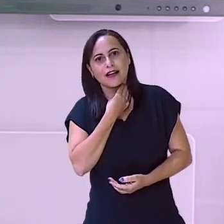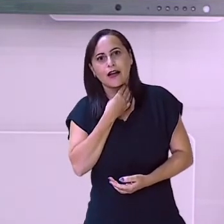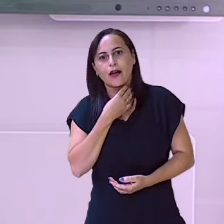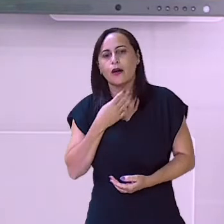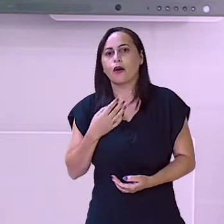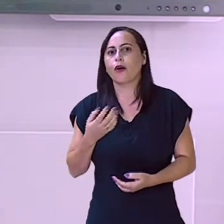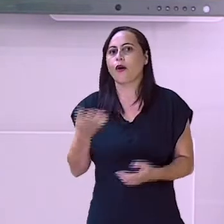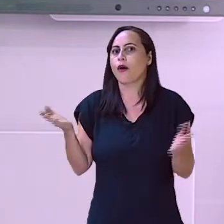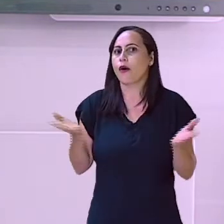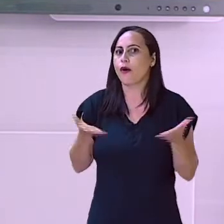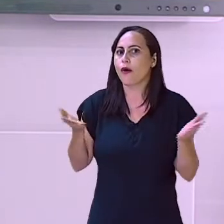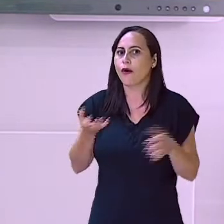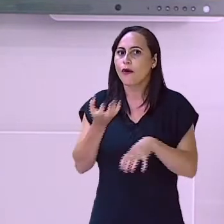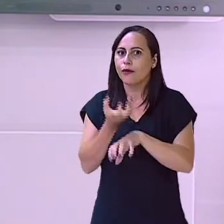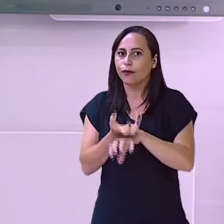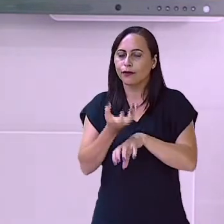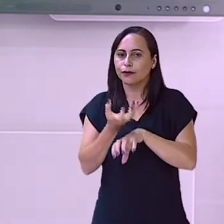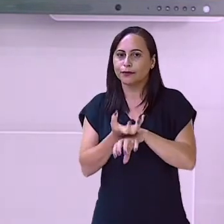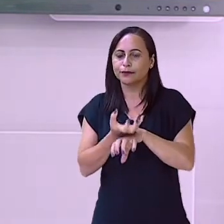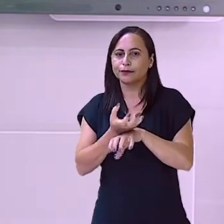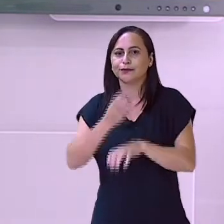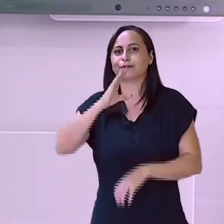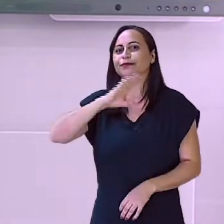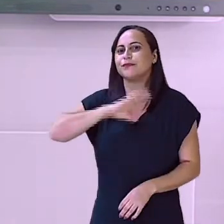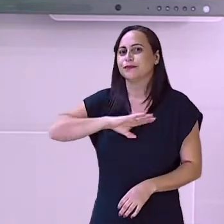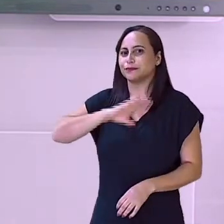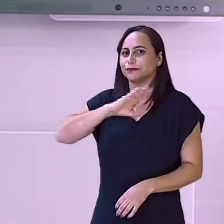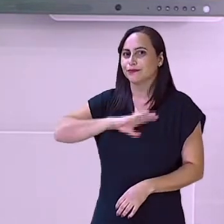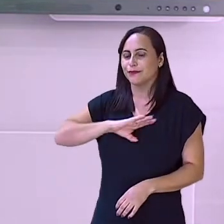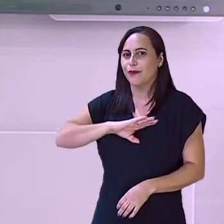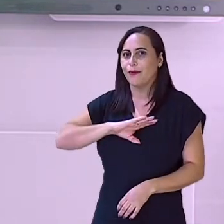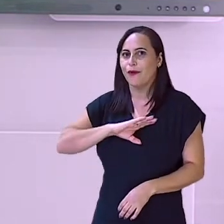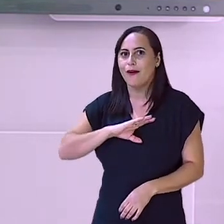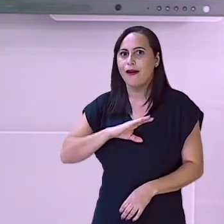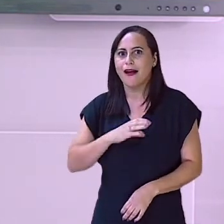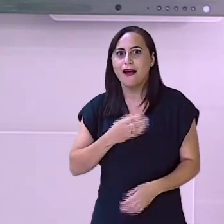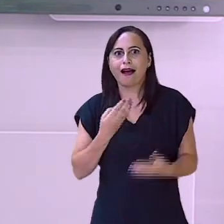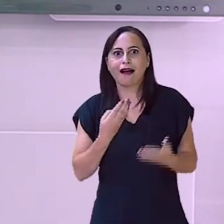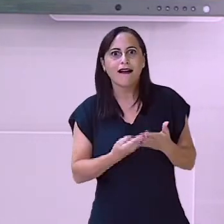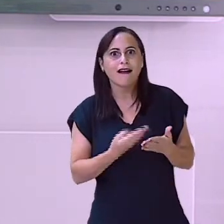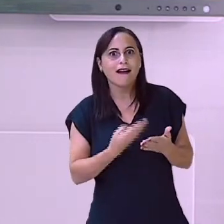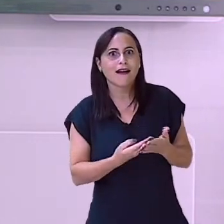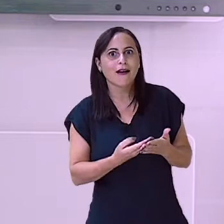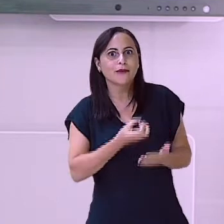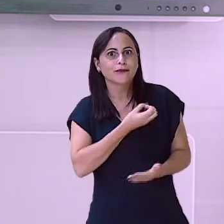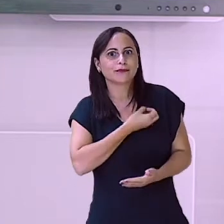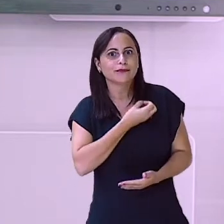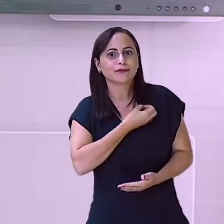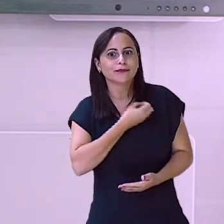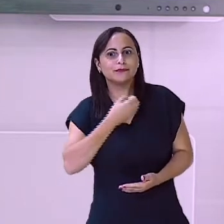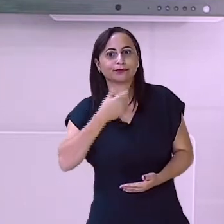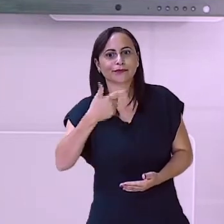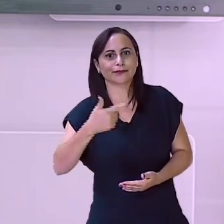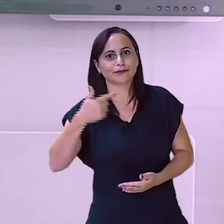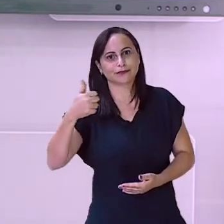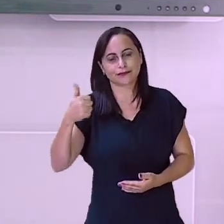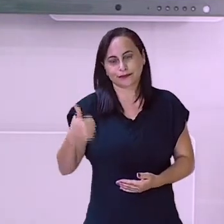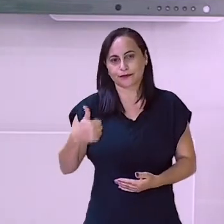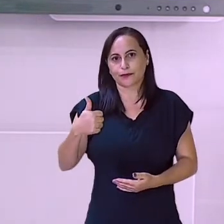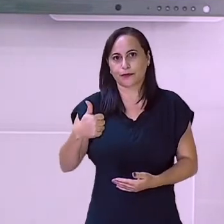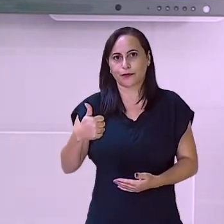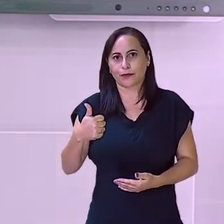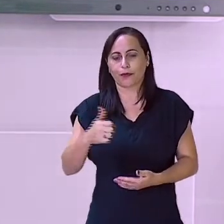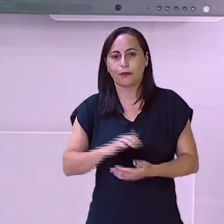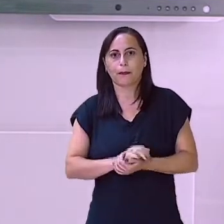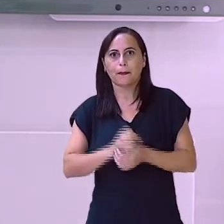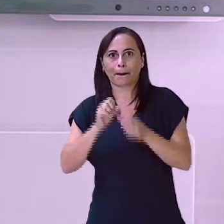o componente curricular de língua portuguesa. Aula 21, lá da plataforma. Vamos